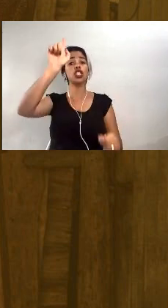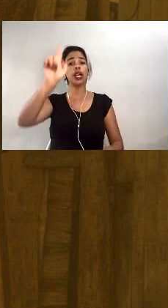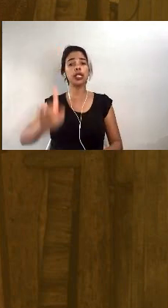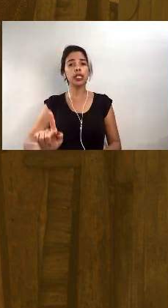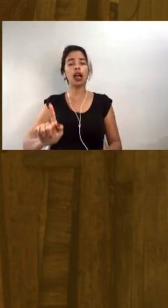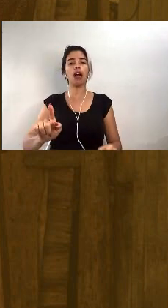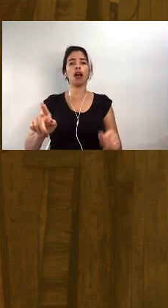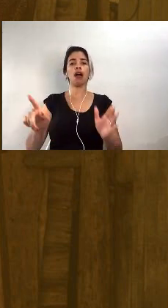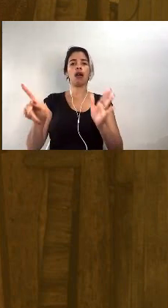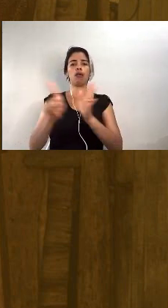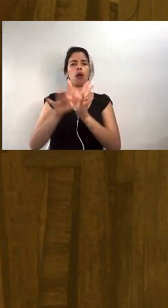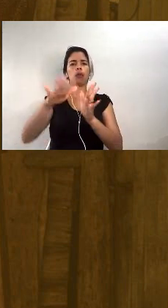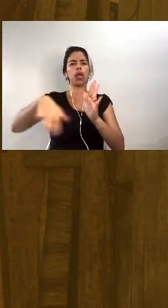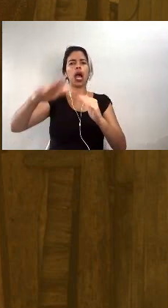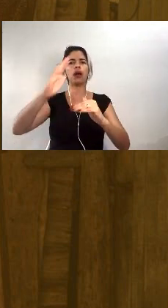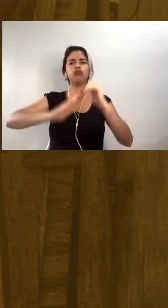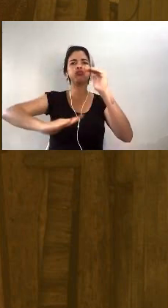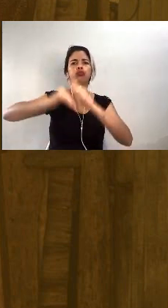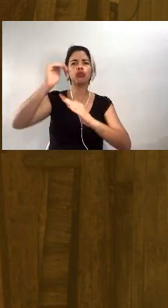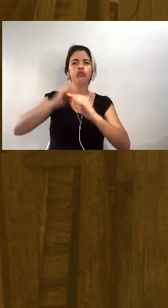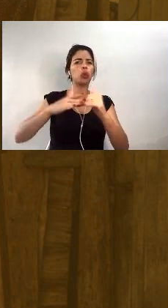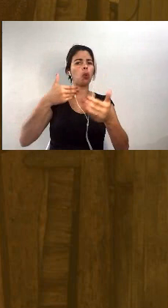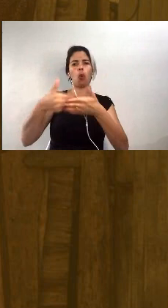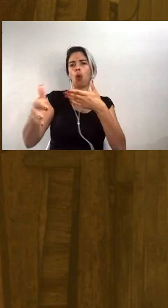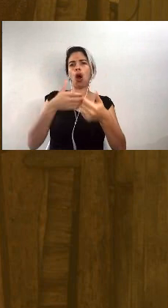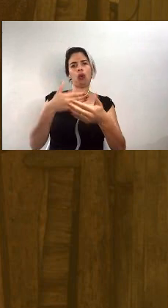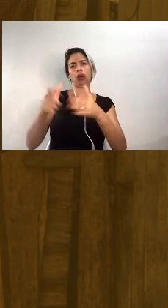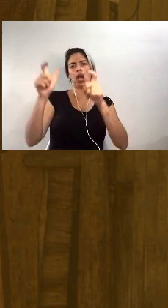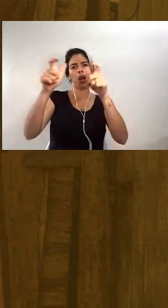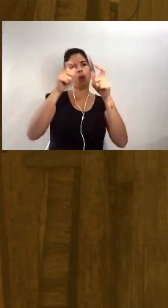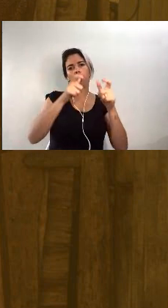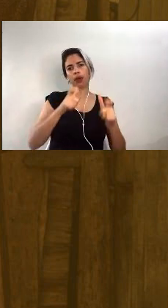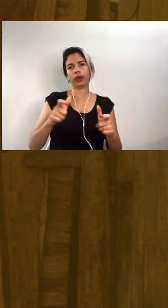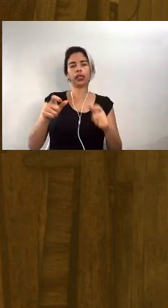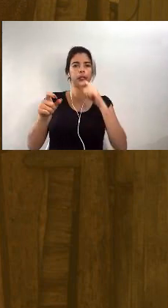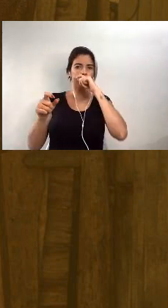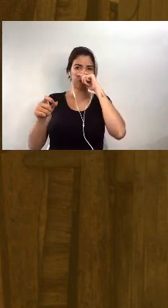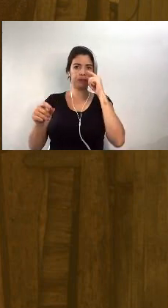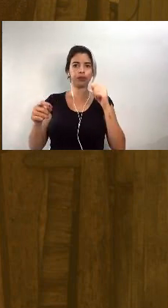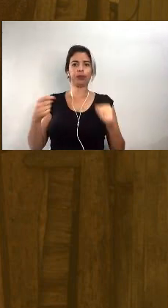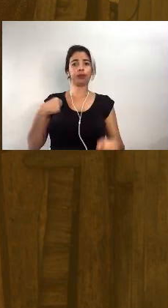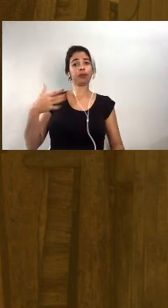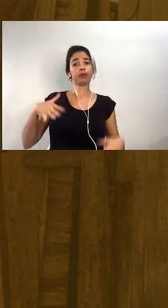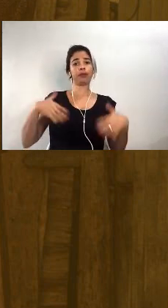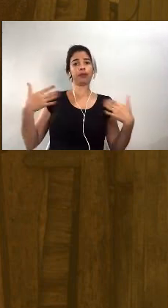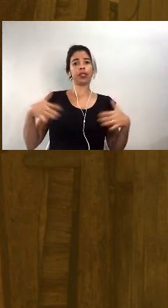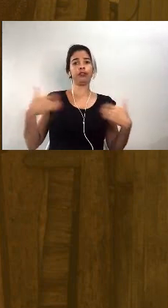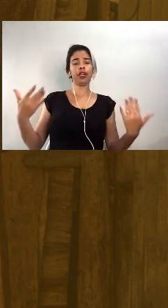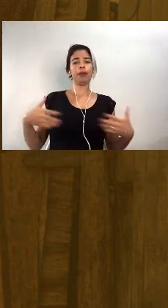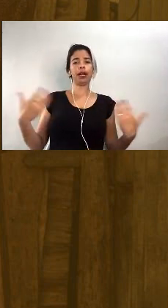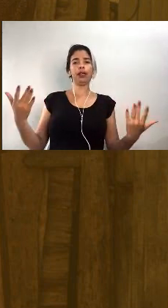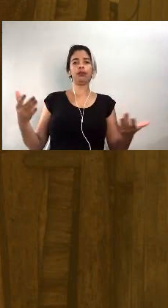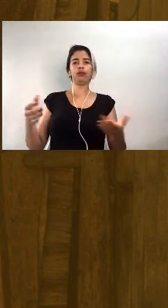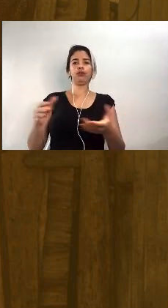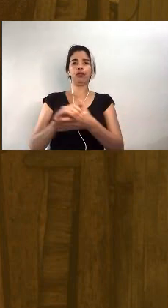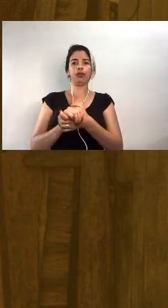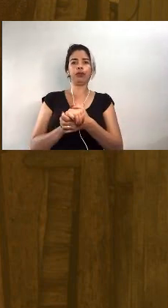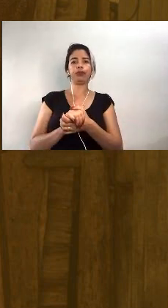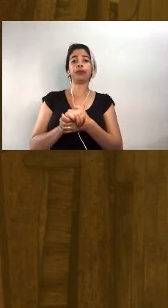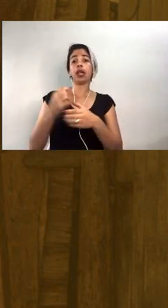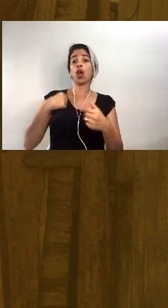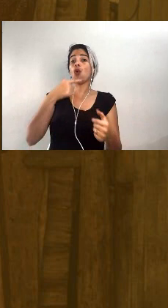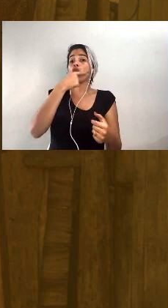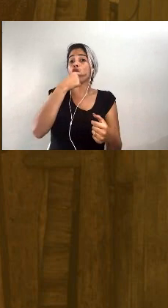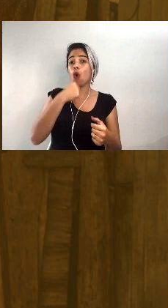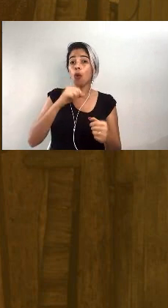práticas profissionais, né, ou por onde estivermos, né. Uma alegria também estar aqui com o Robenilson, né, muito